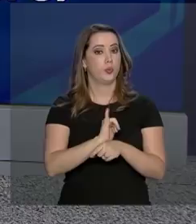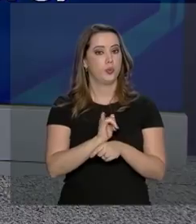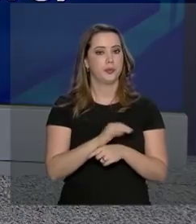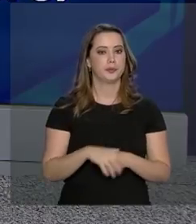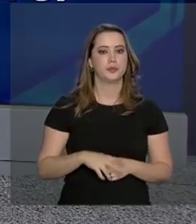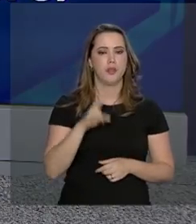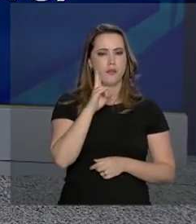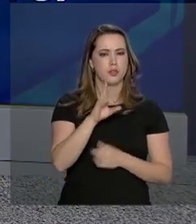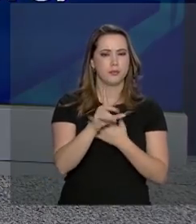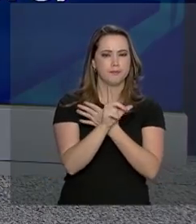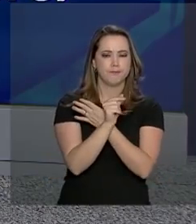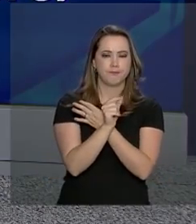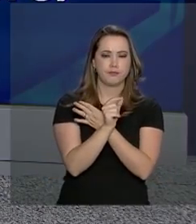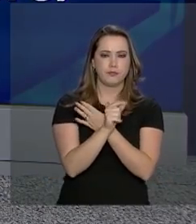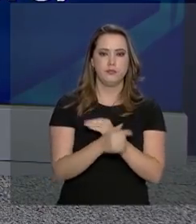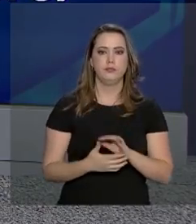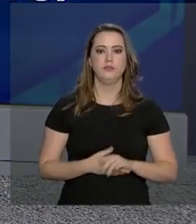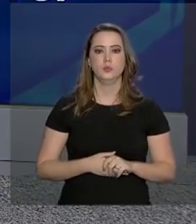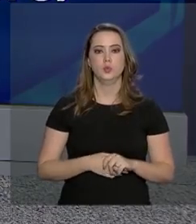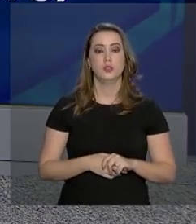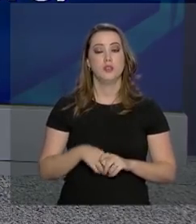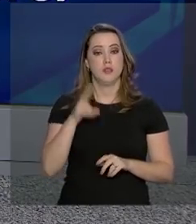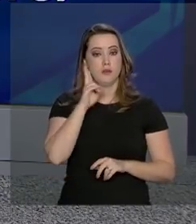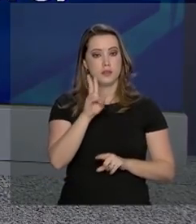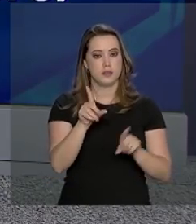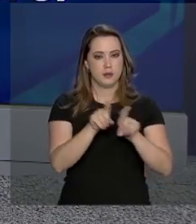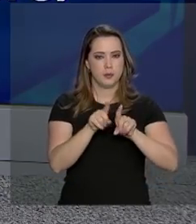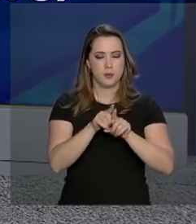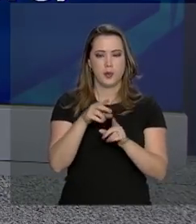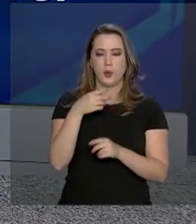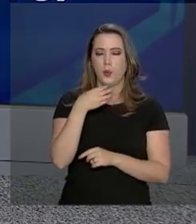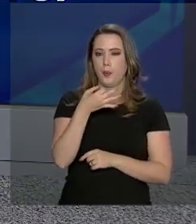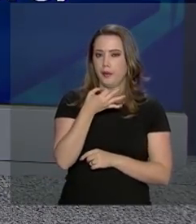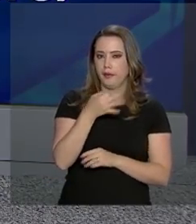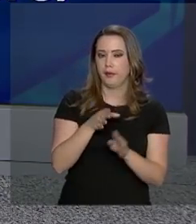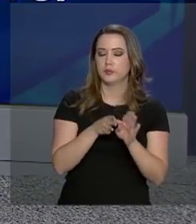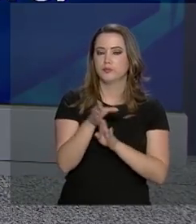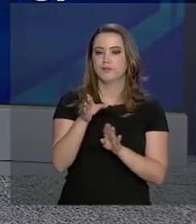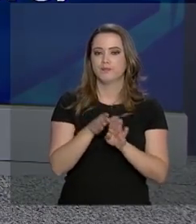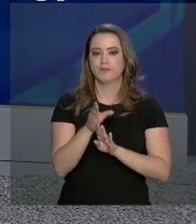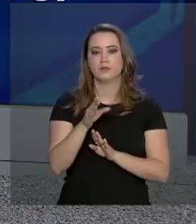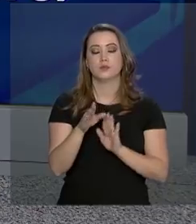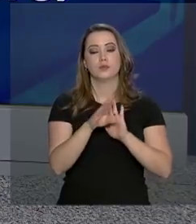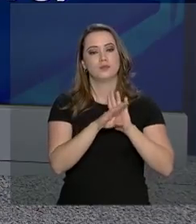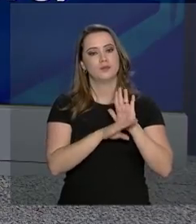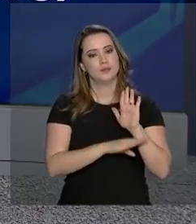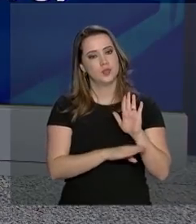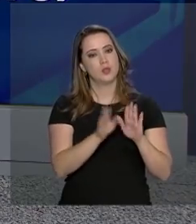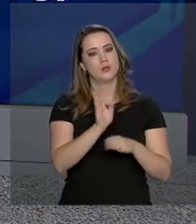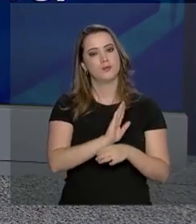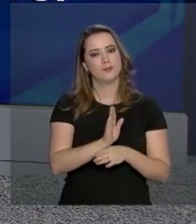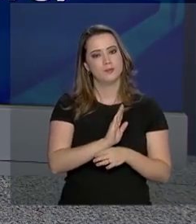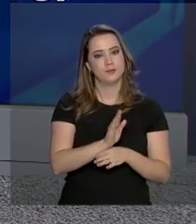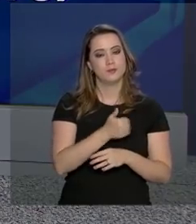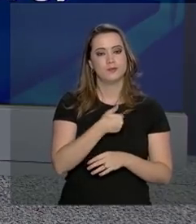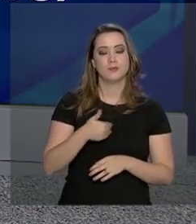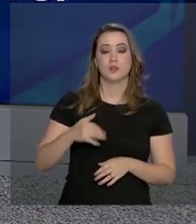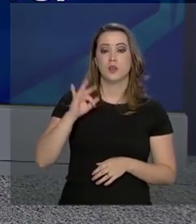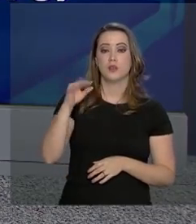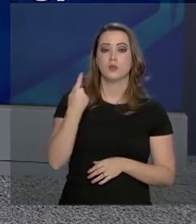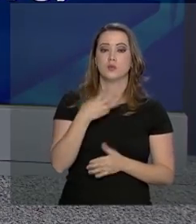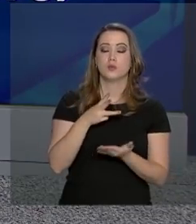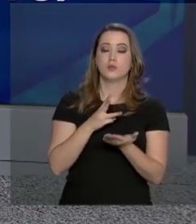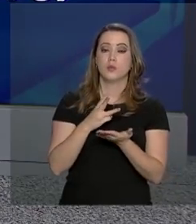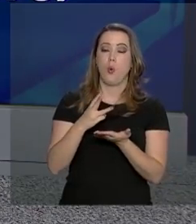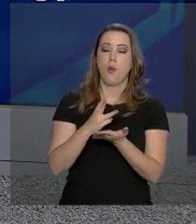YouTube. Acesse também o nosso perfil no Twitter e você pode ainda mandar sugestões de reportagens e dúvidas sobre programas e ações do governo federal